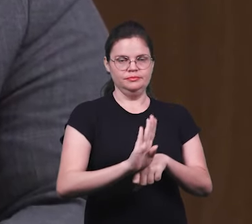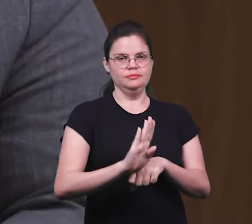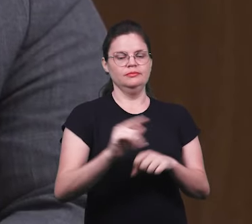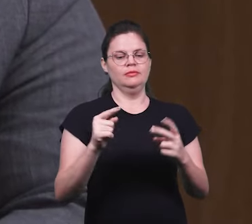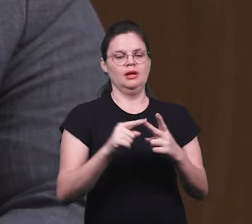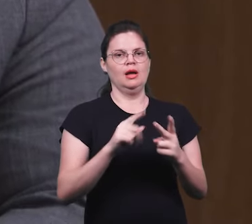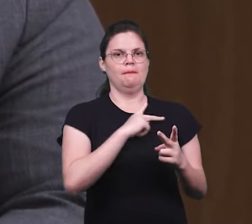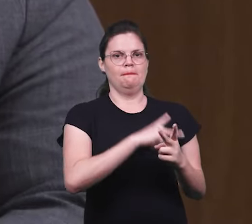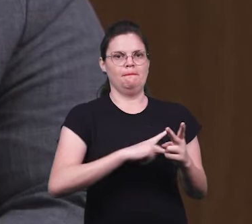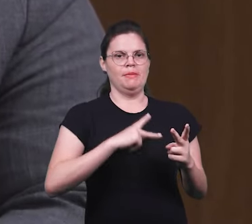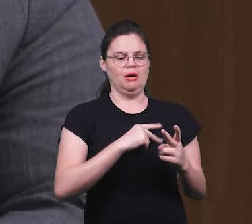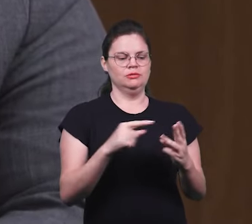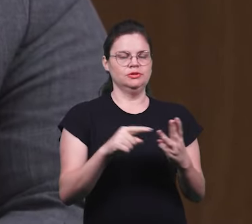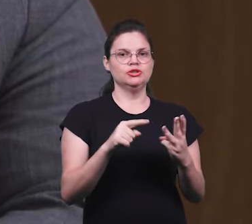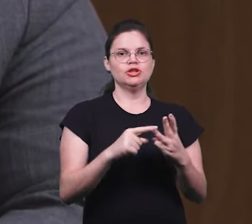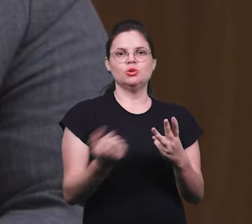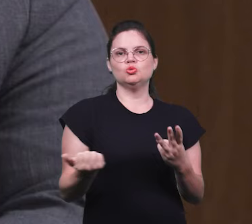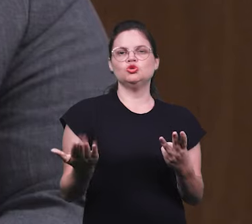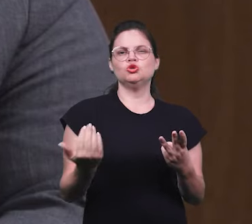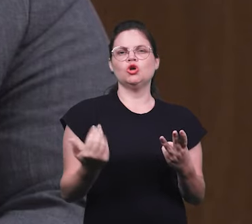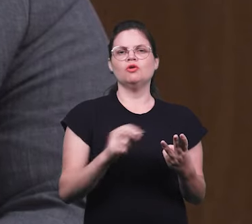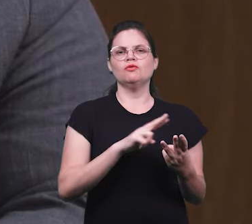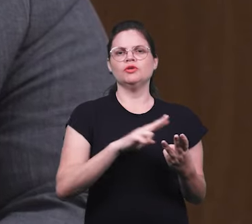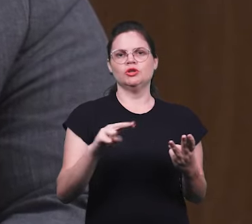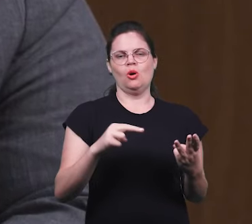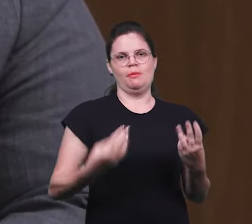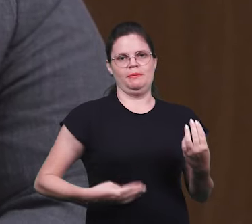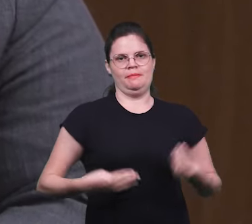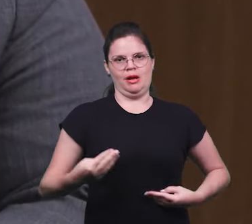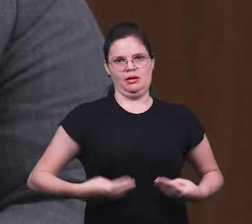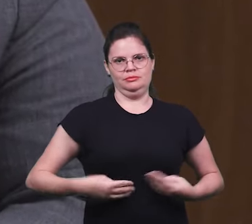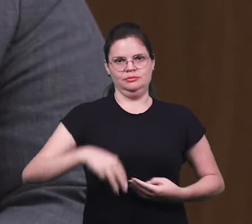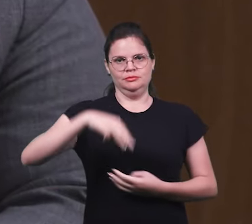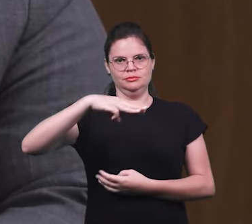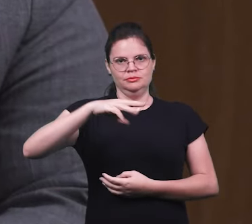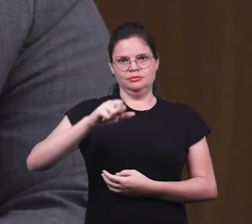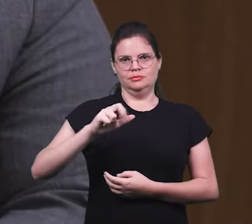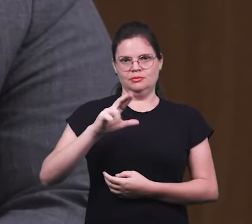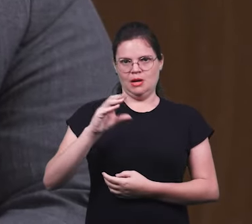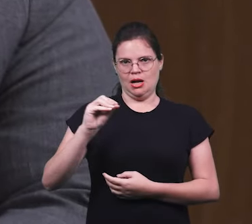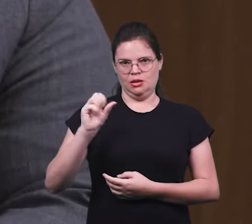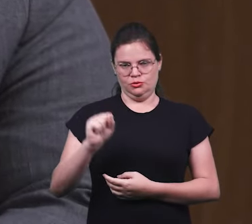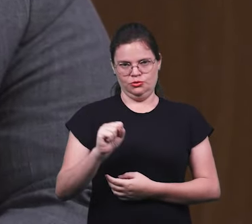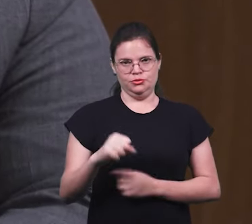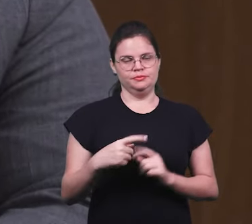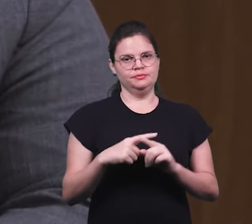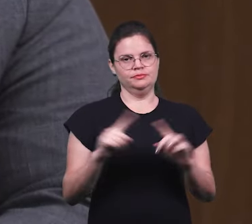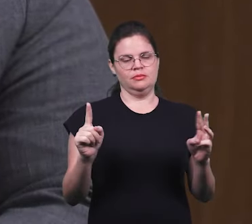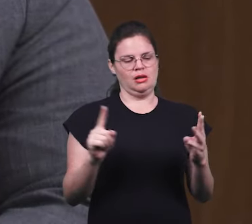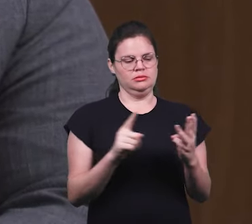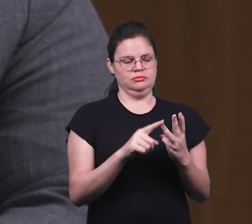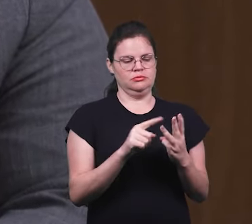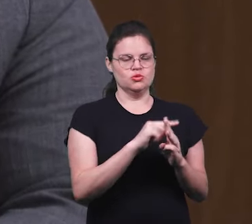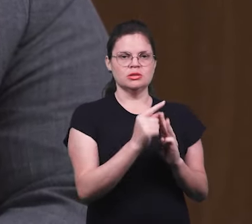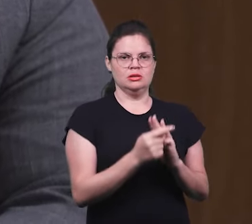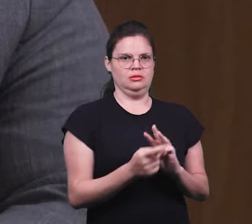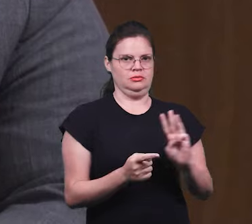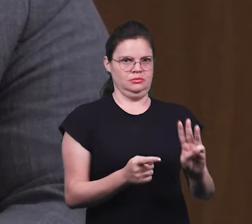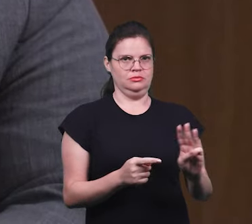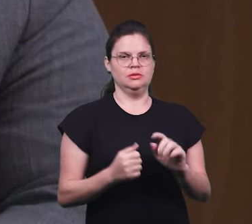jovem chamado João Marcos, que inclusive é o escritor do Evangelho de Marcos. Só que por alguma razão que a Bíblia não